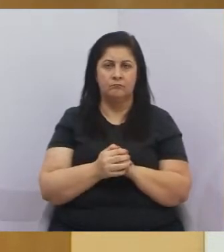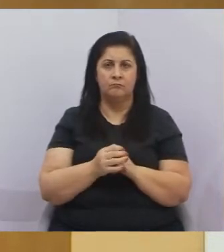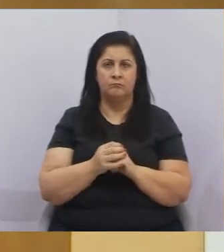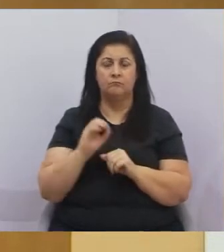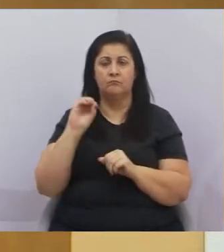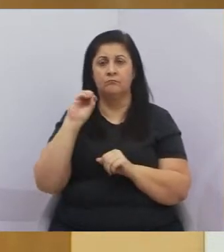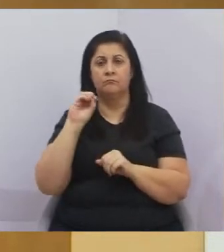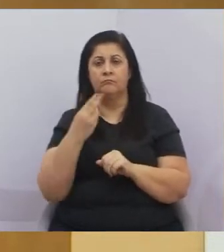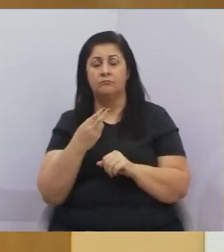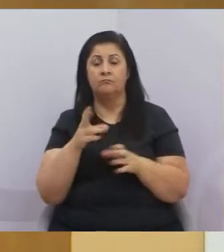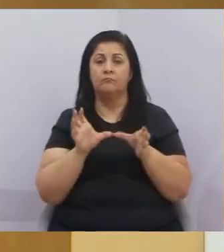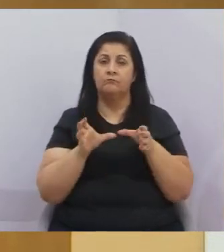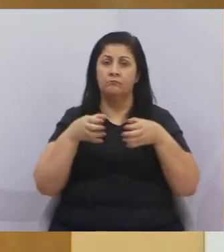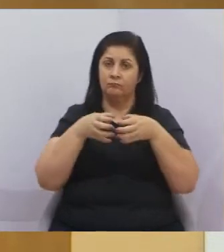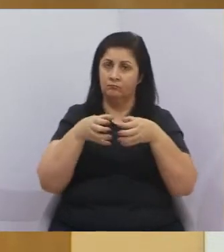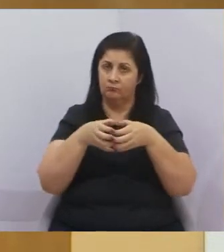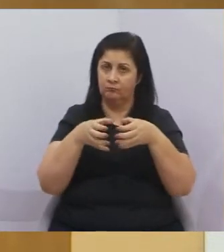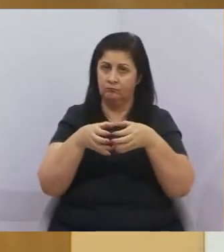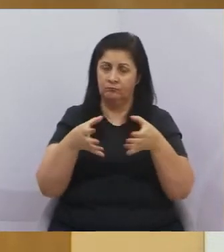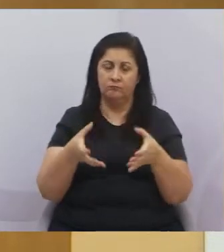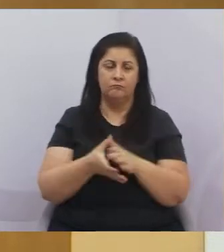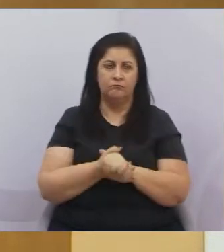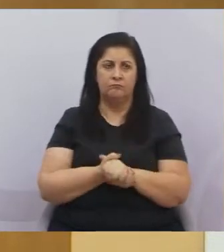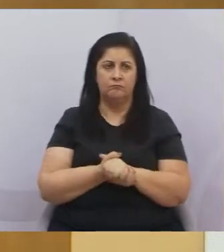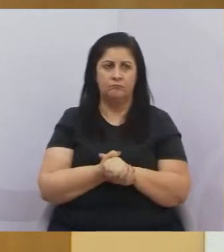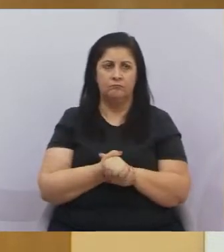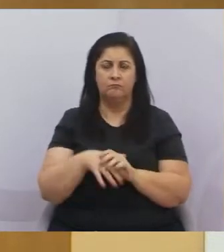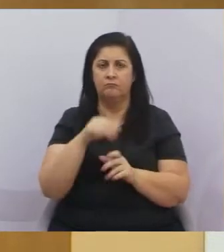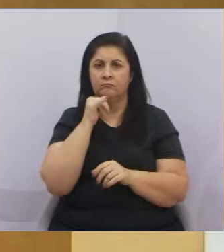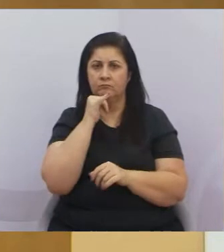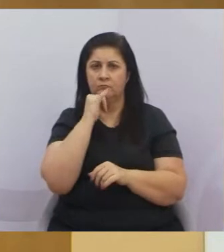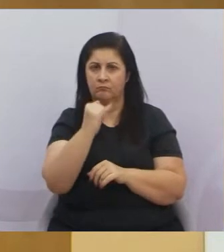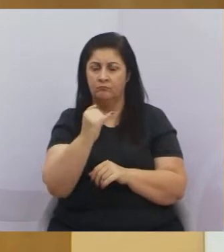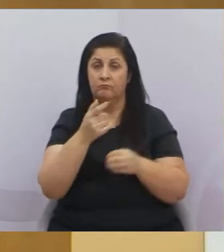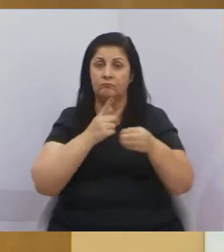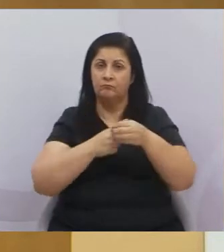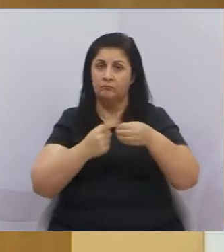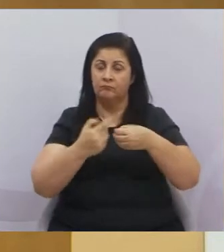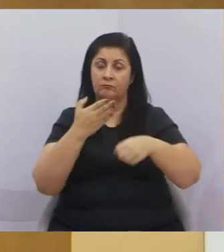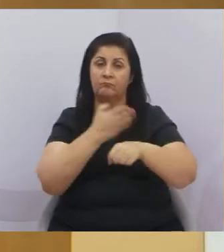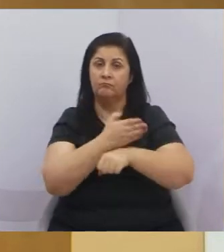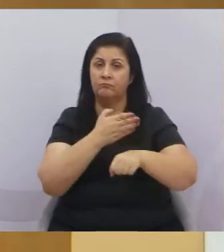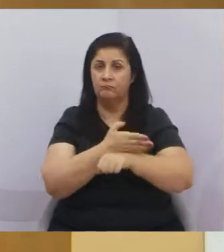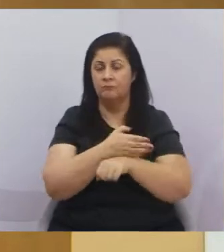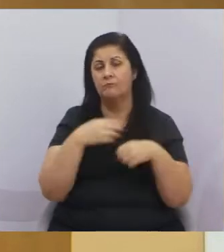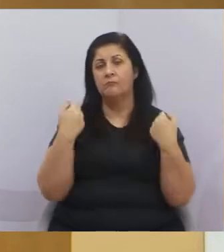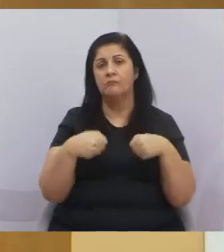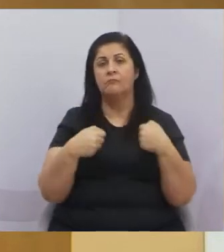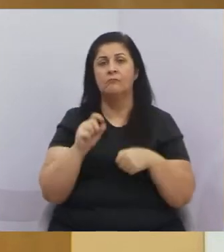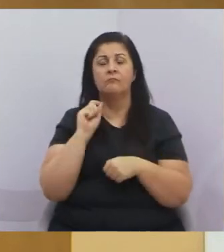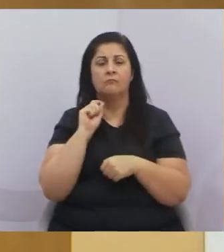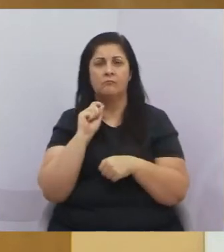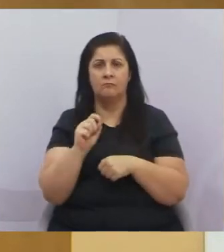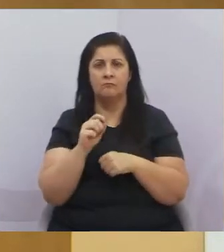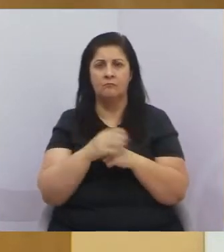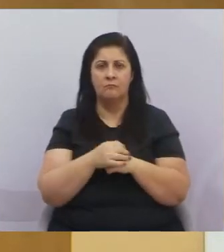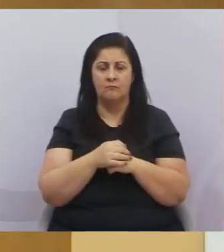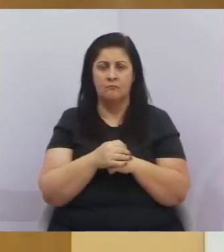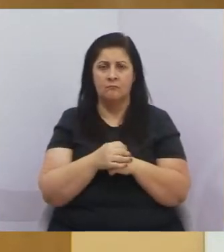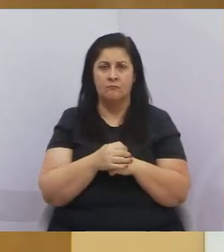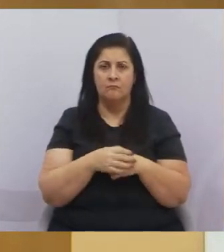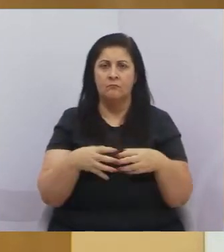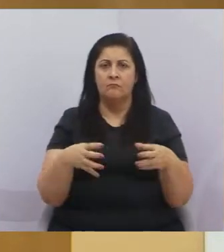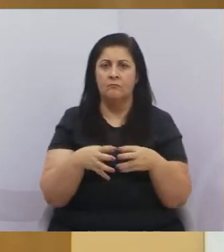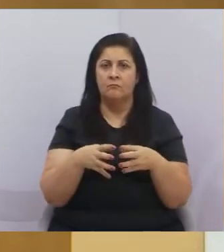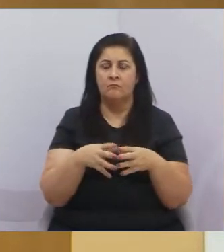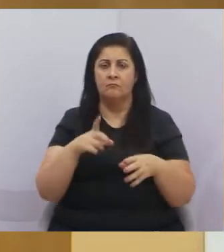públicos. Ressalta-se que, para o município participar do sistema, é exigido que o ente federativo tenha